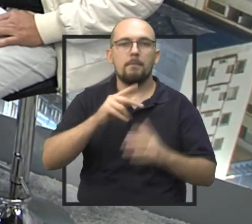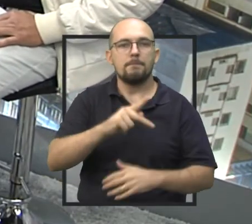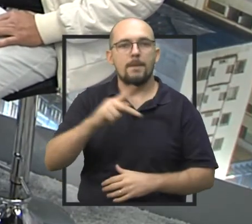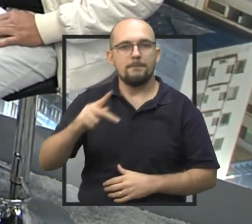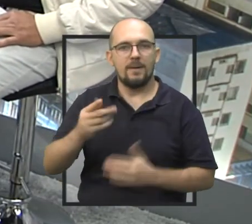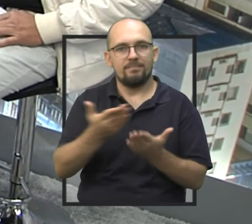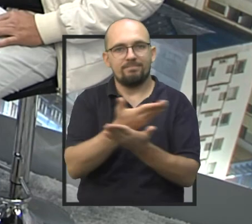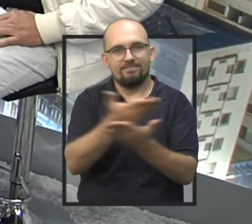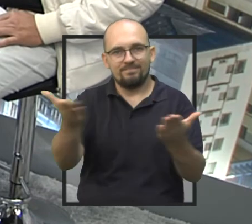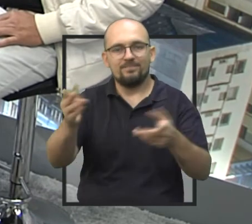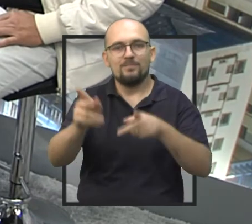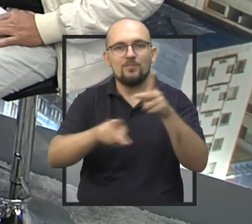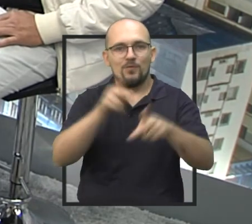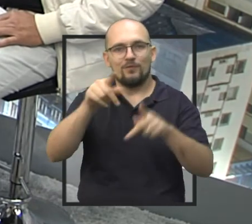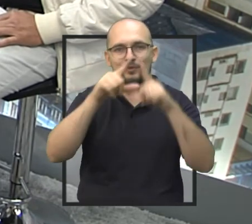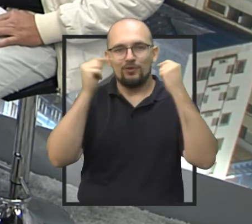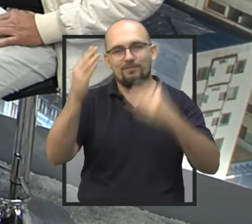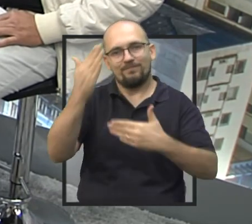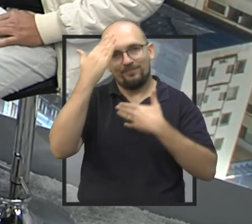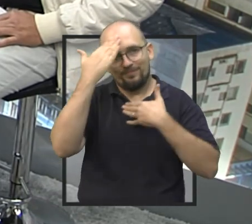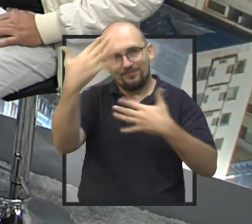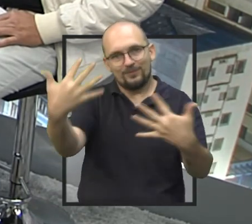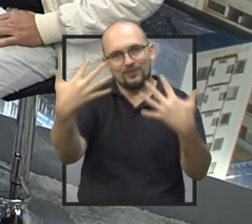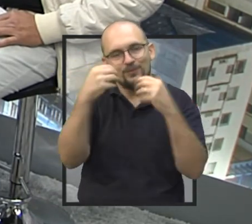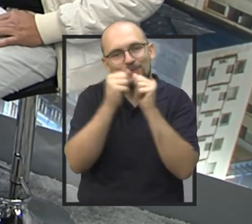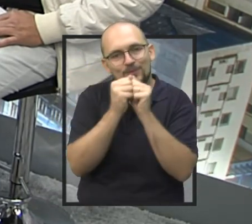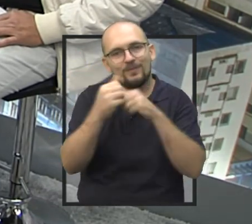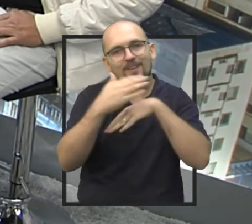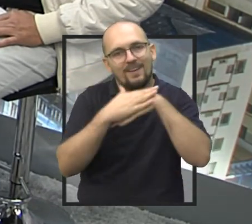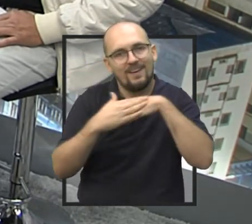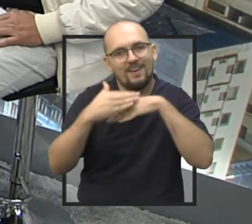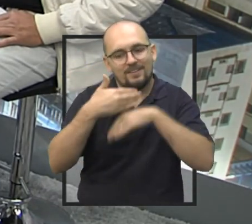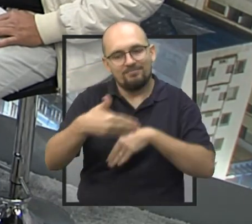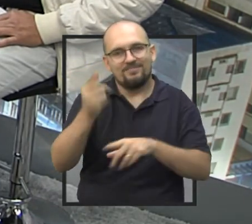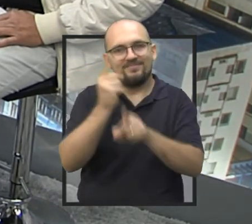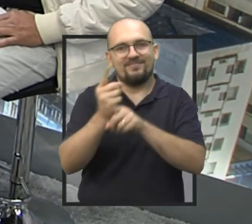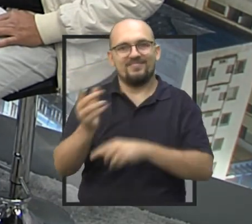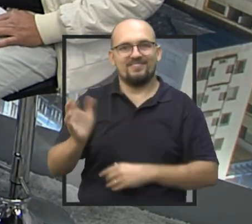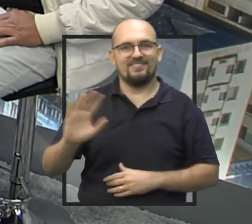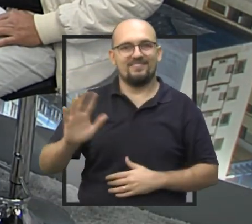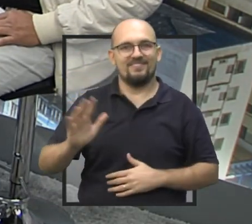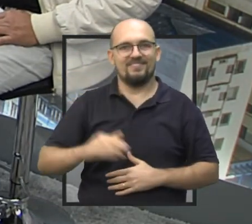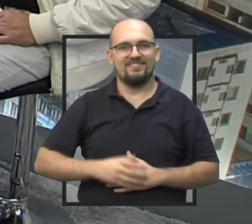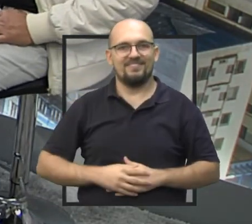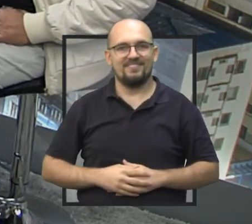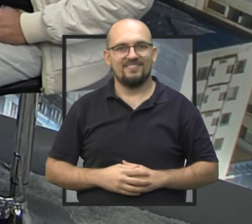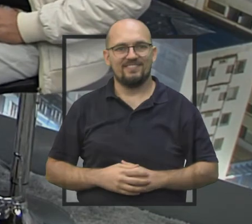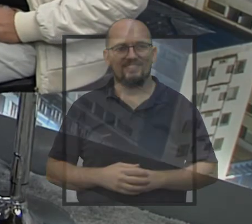com você, morador jauense. Muito obrigado pela companhia, pelo carinho da audiência e até a próxima.